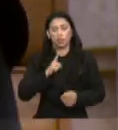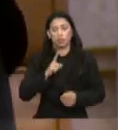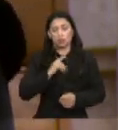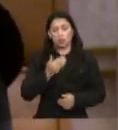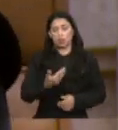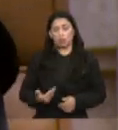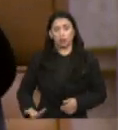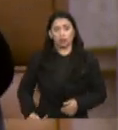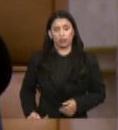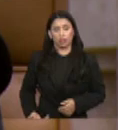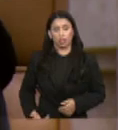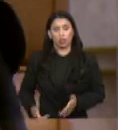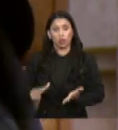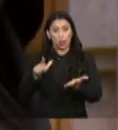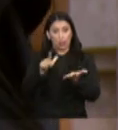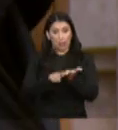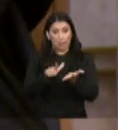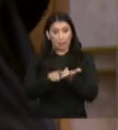garantias